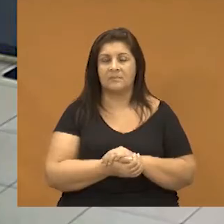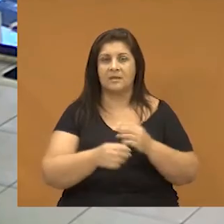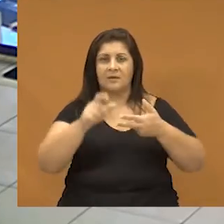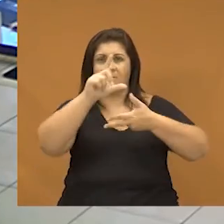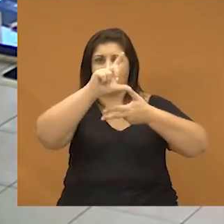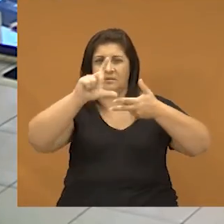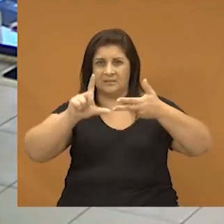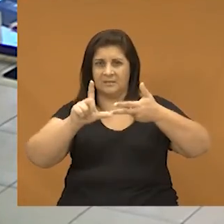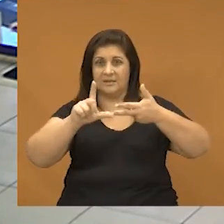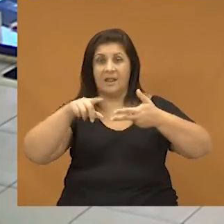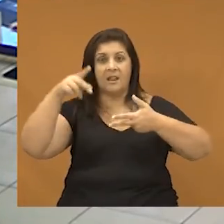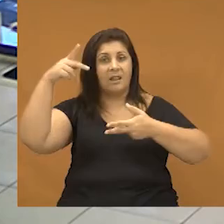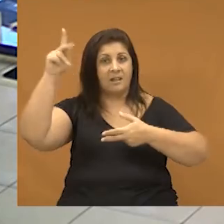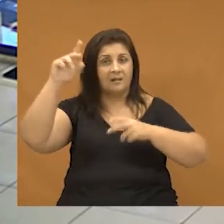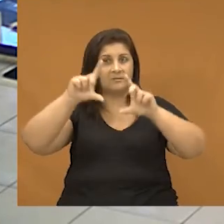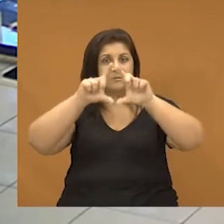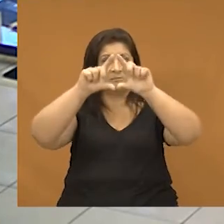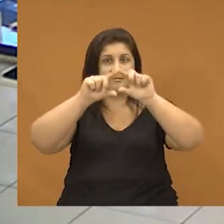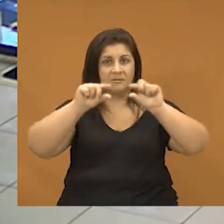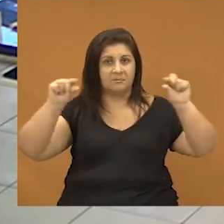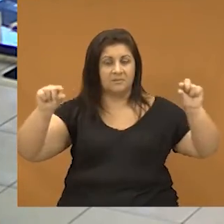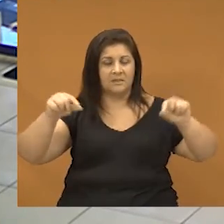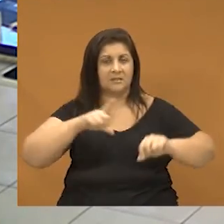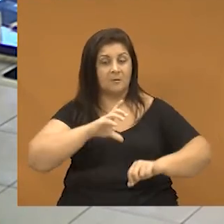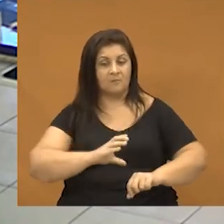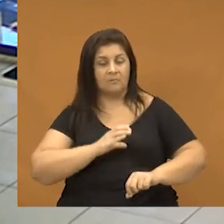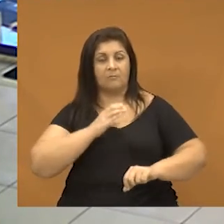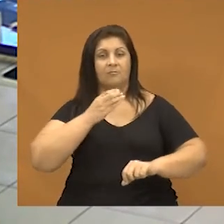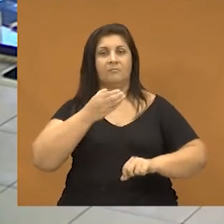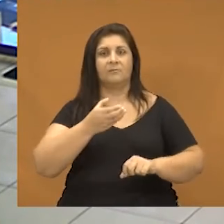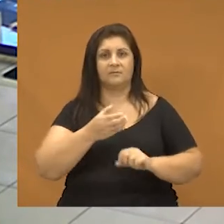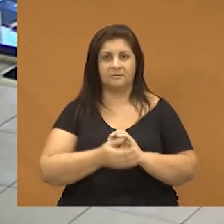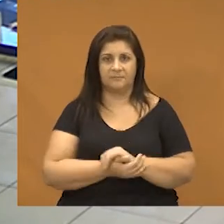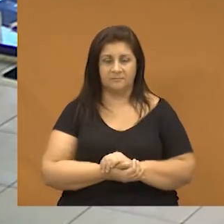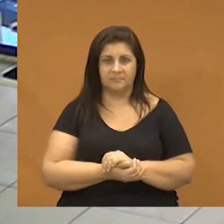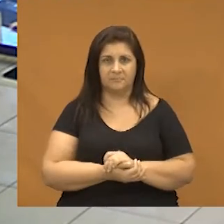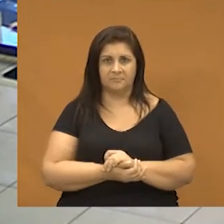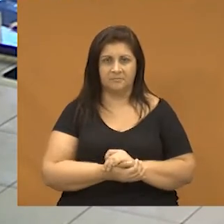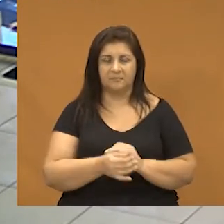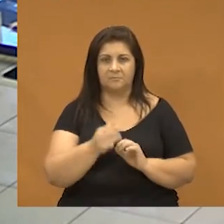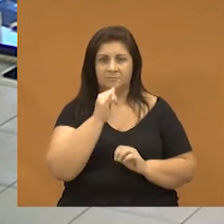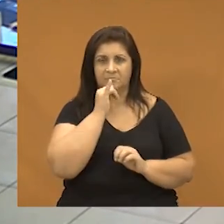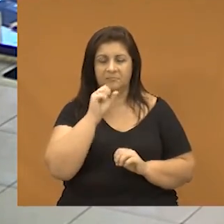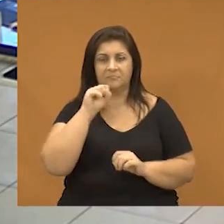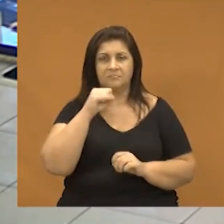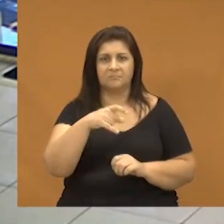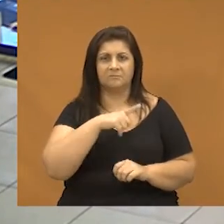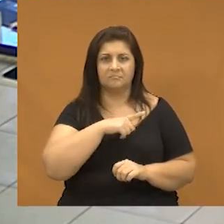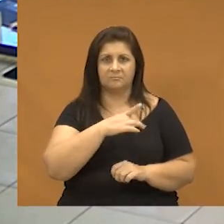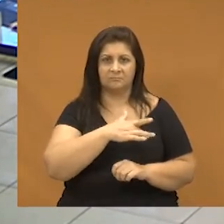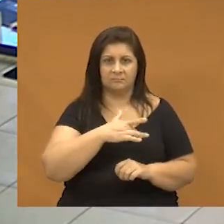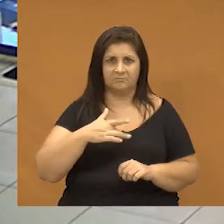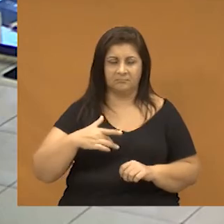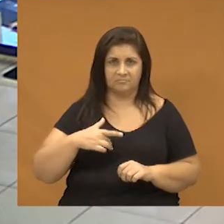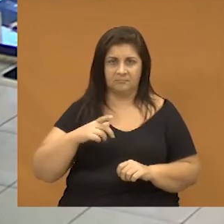de Brasília, tivessem a coragem de fazer o seguinte: todos esses, por exemplo, se eu tenho um convênio e eu